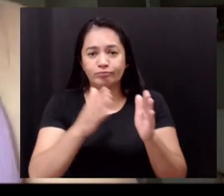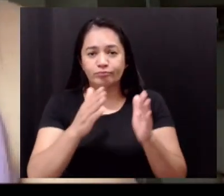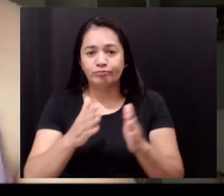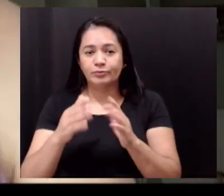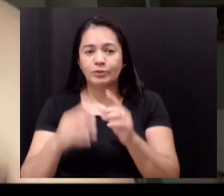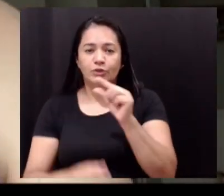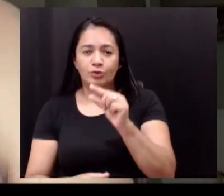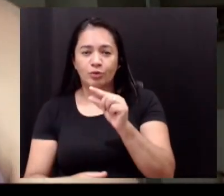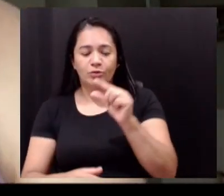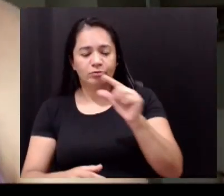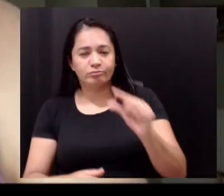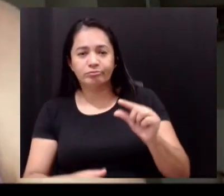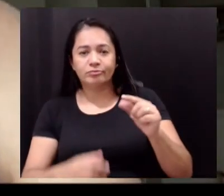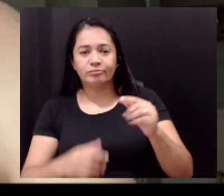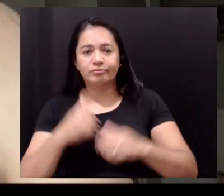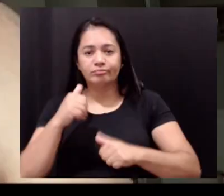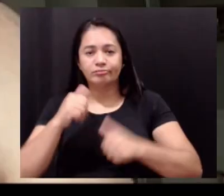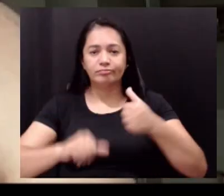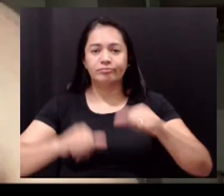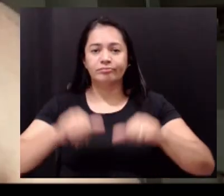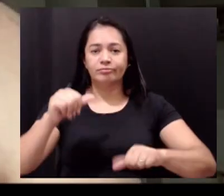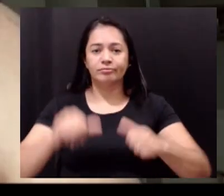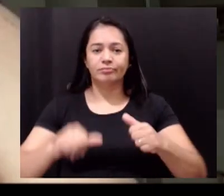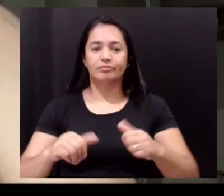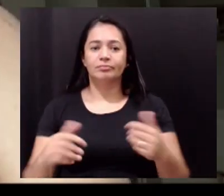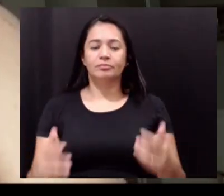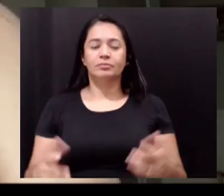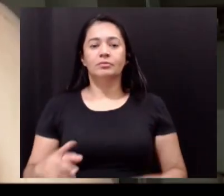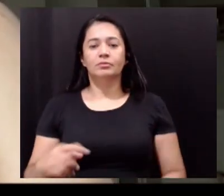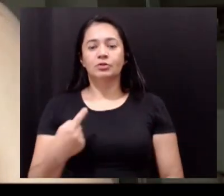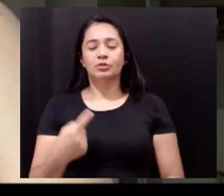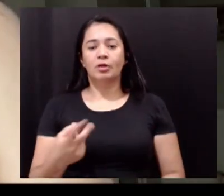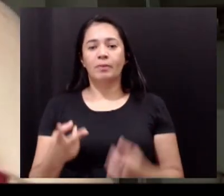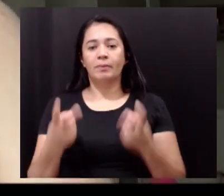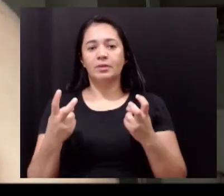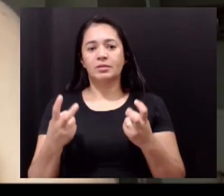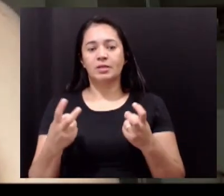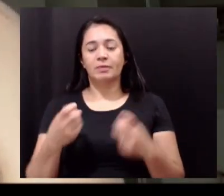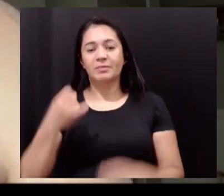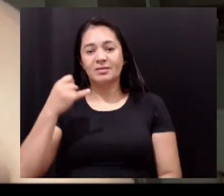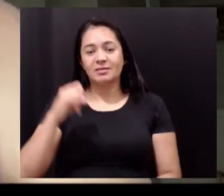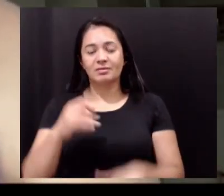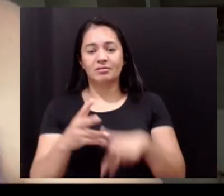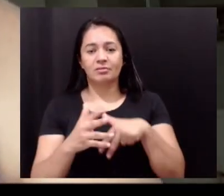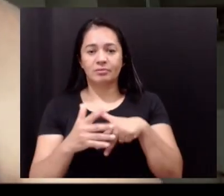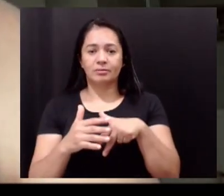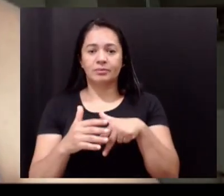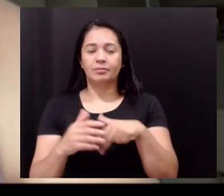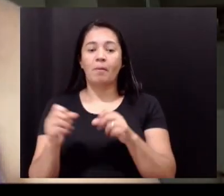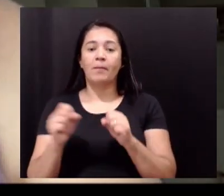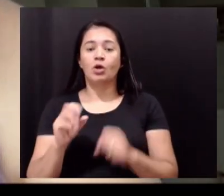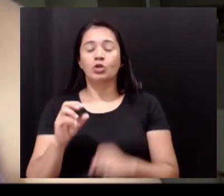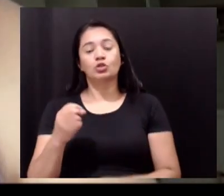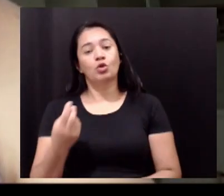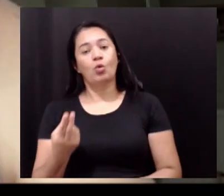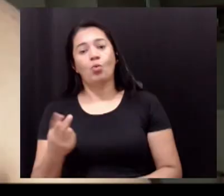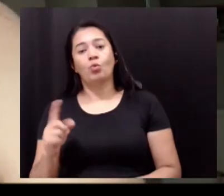vai avaliando. A gente identifica se essa paciente pode ou não realizar essas